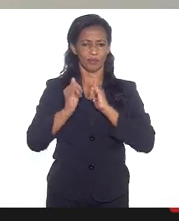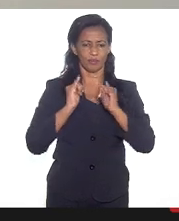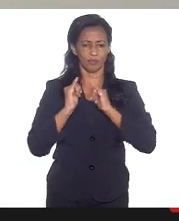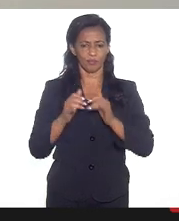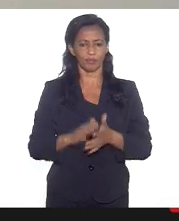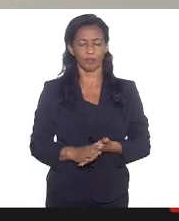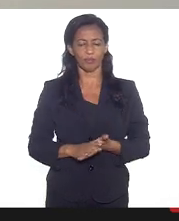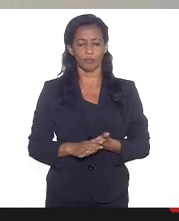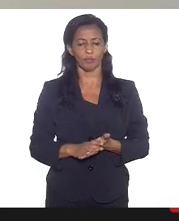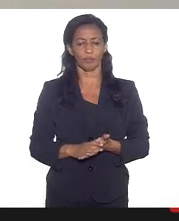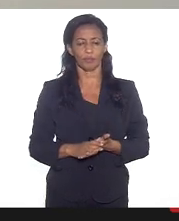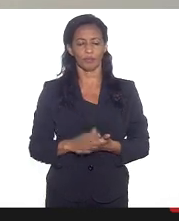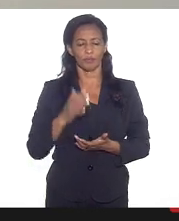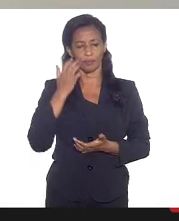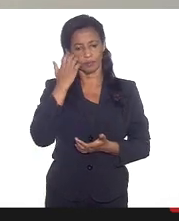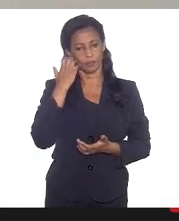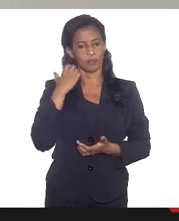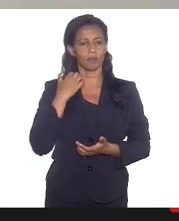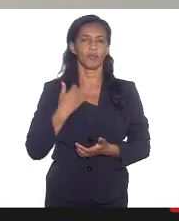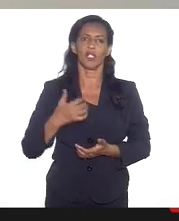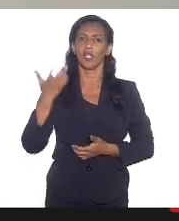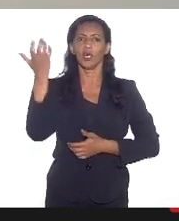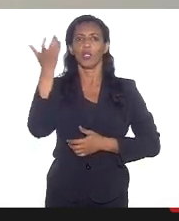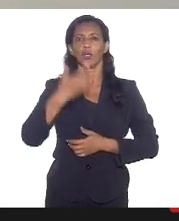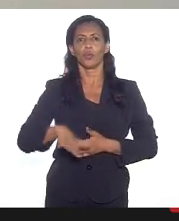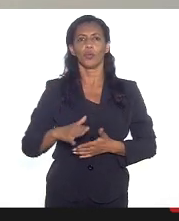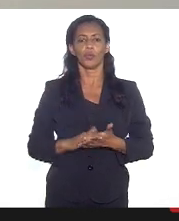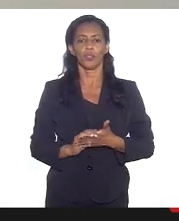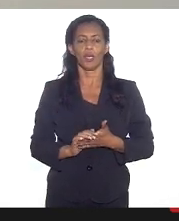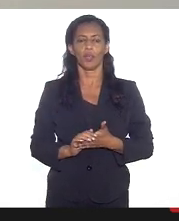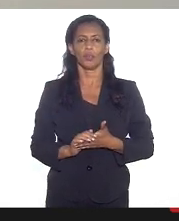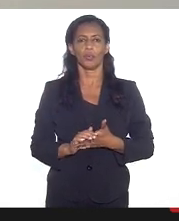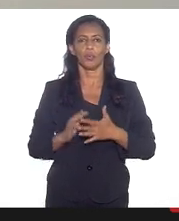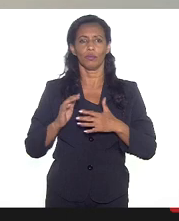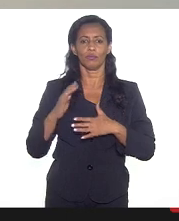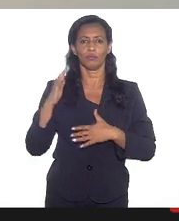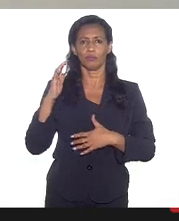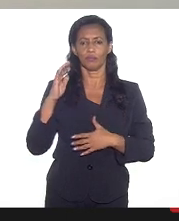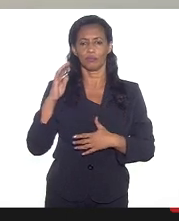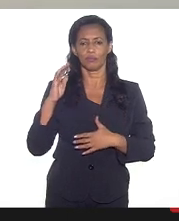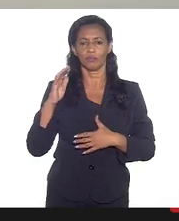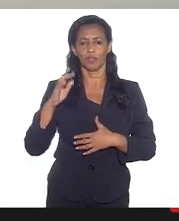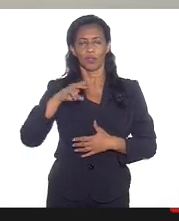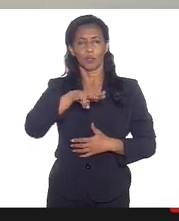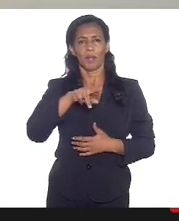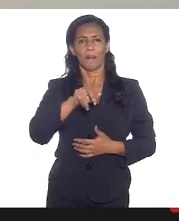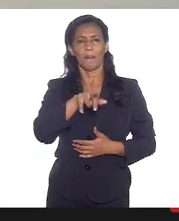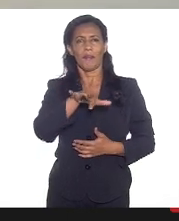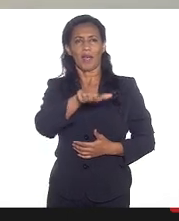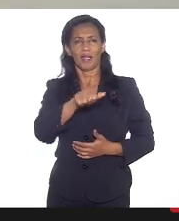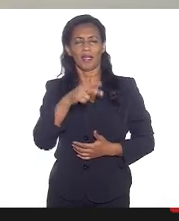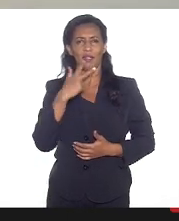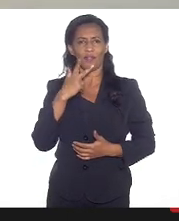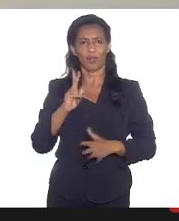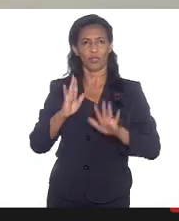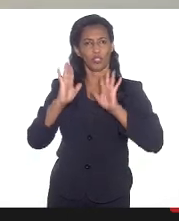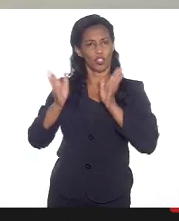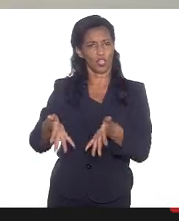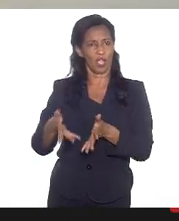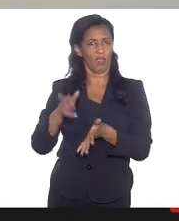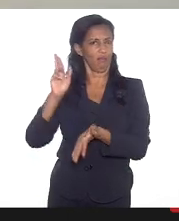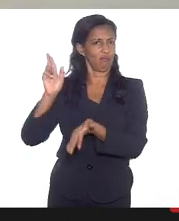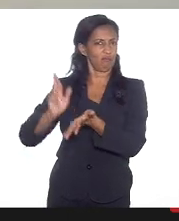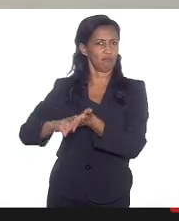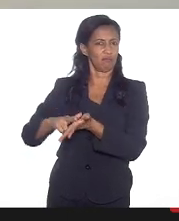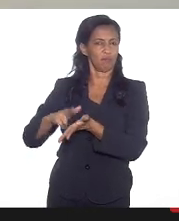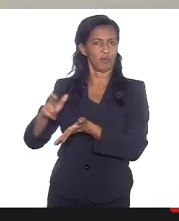a questão da transação, muito rápido, tá, deputado? Não quero... no que a doutora Magda Chambriá levantou, realmente a questão